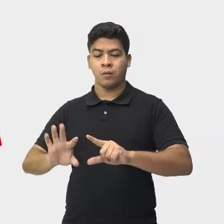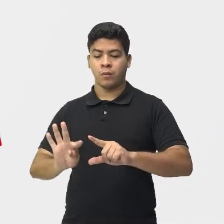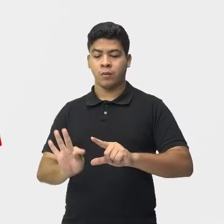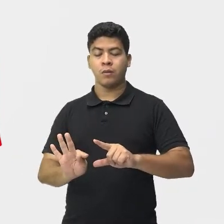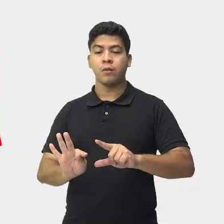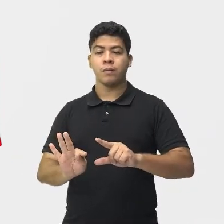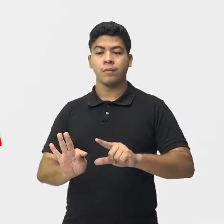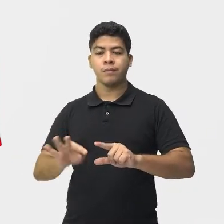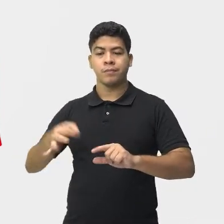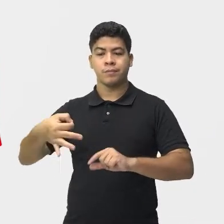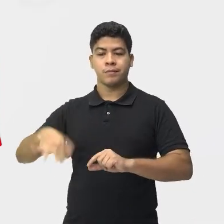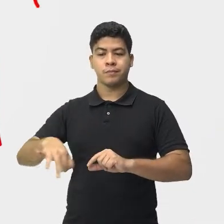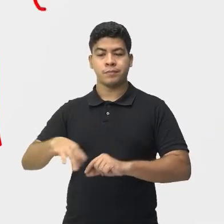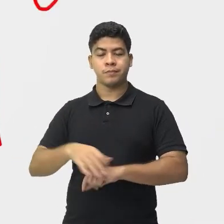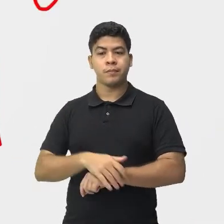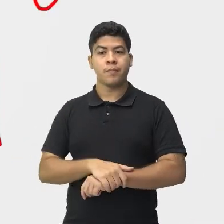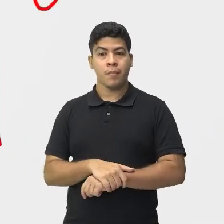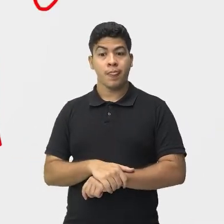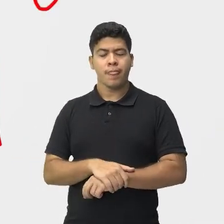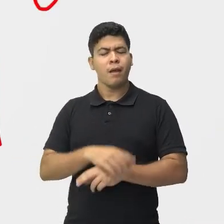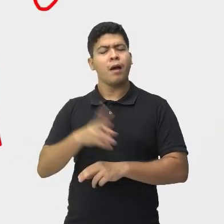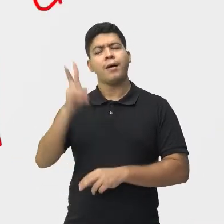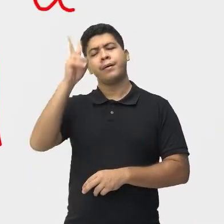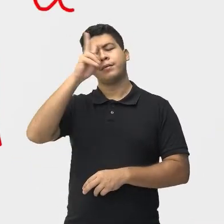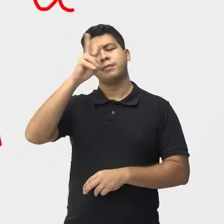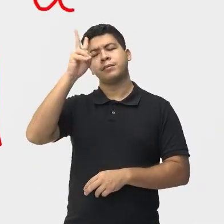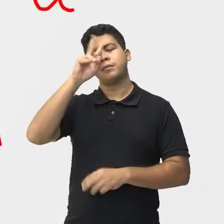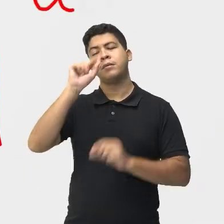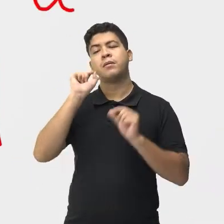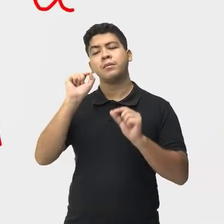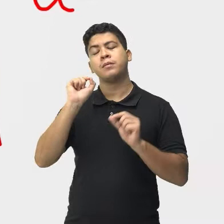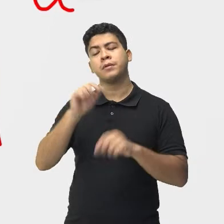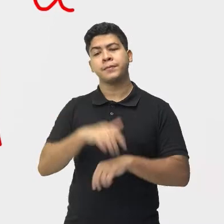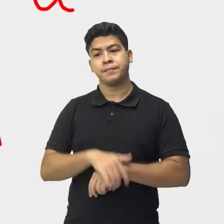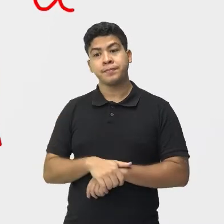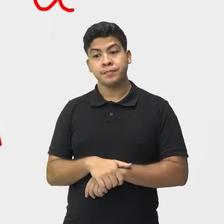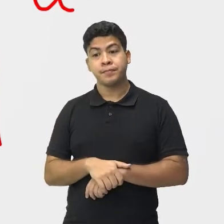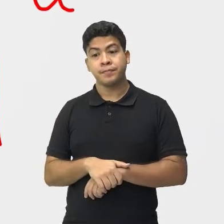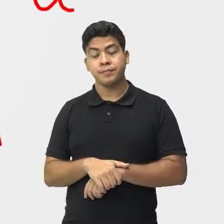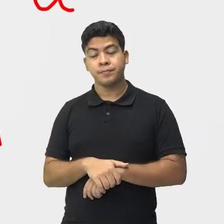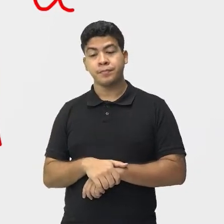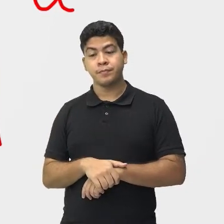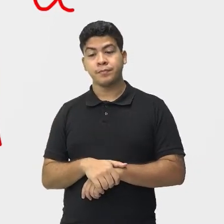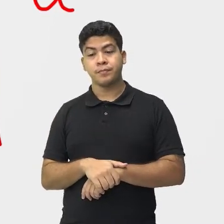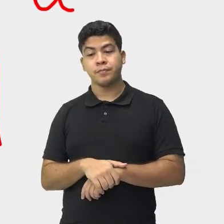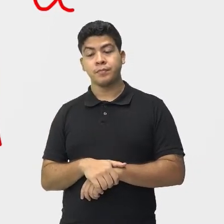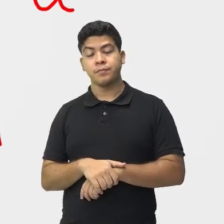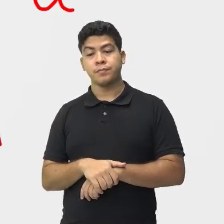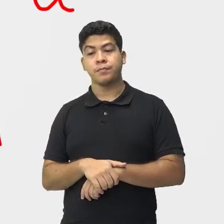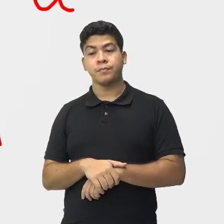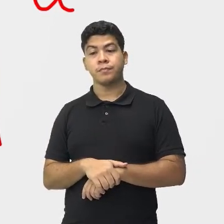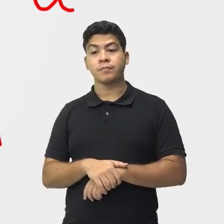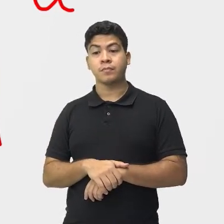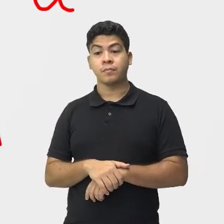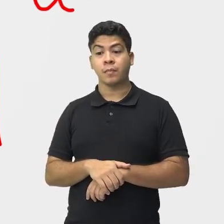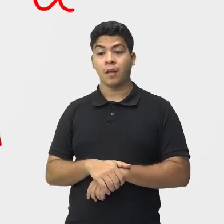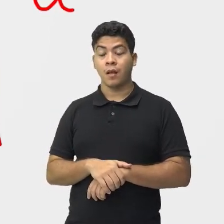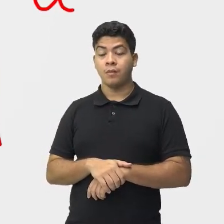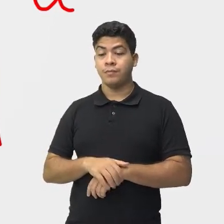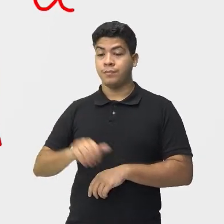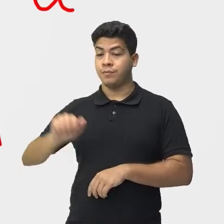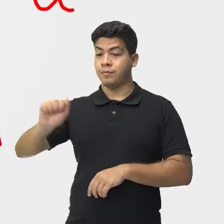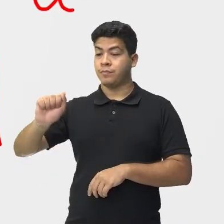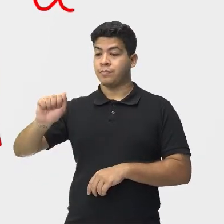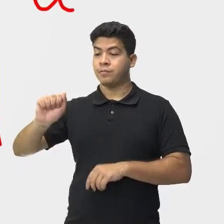sobre ΔT. E aí a gente se lembra, né, que o valor da aceleração que a gente estudou aí é